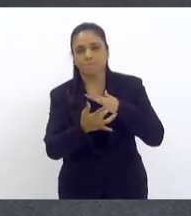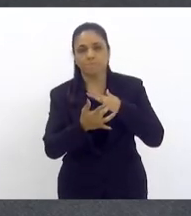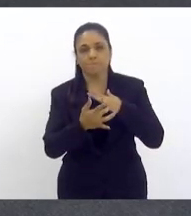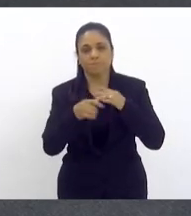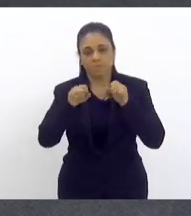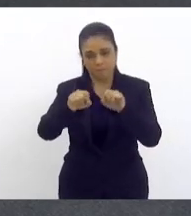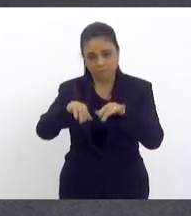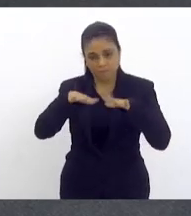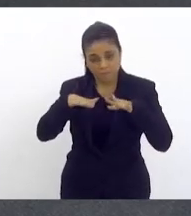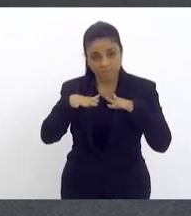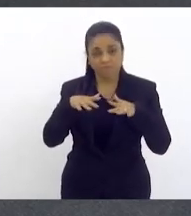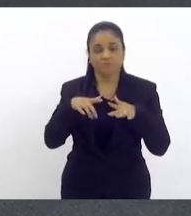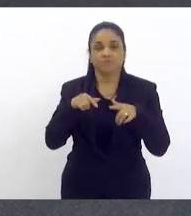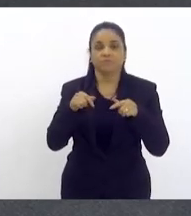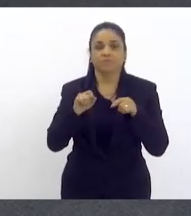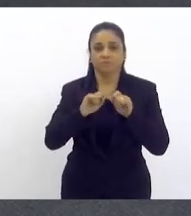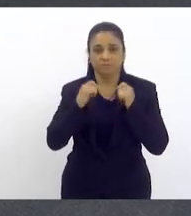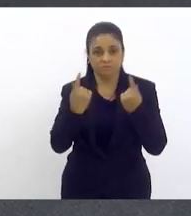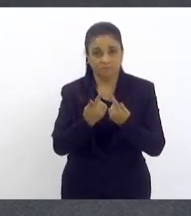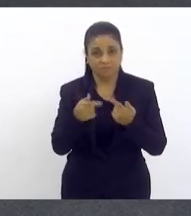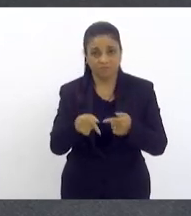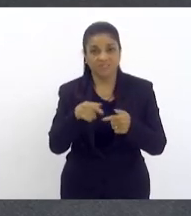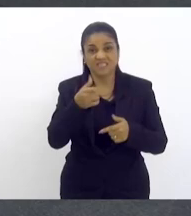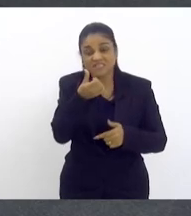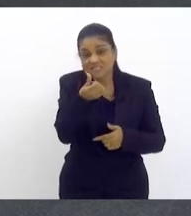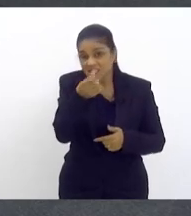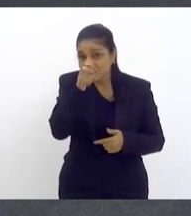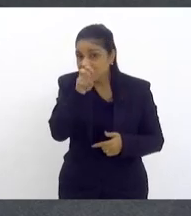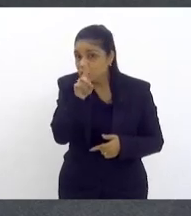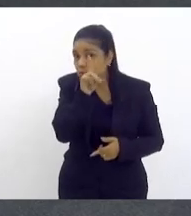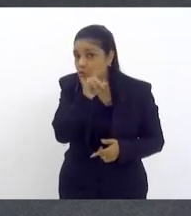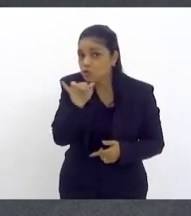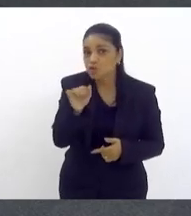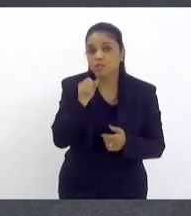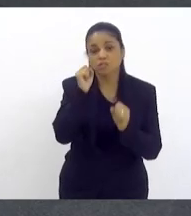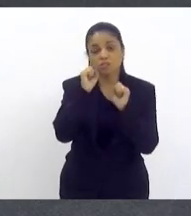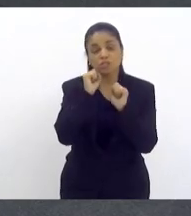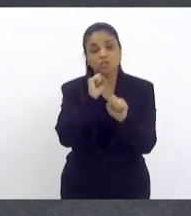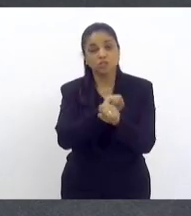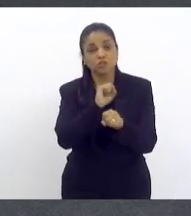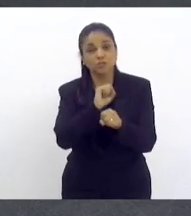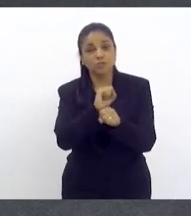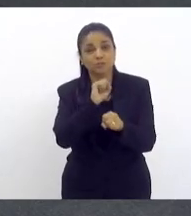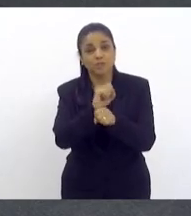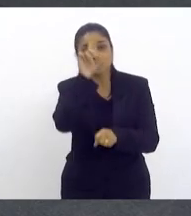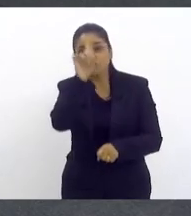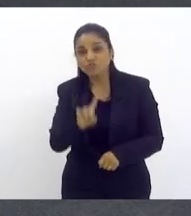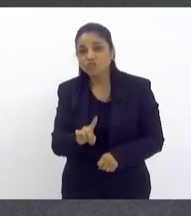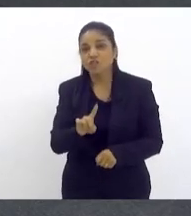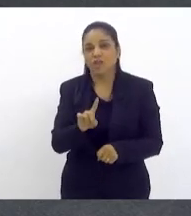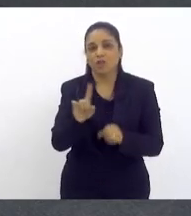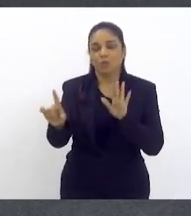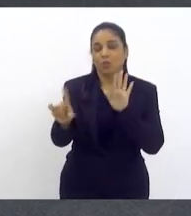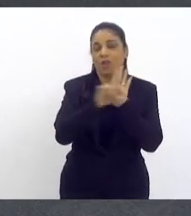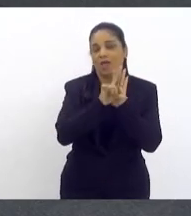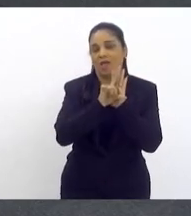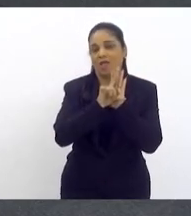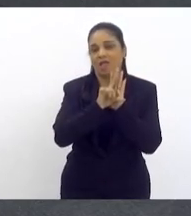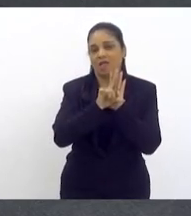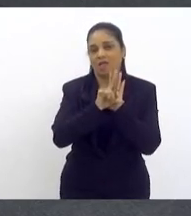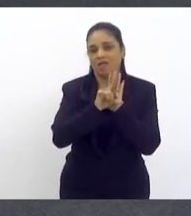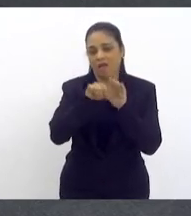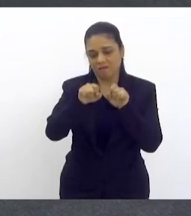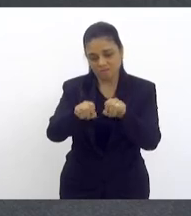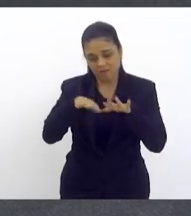hoje são 65 dias que essas pessoas estão esperando um direito delas garantido em lei por essa assembleia e sancionada pelo próprio Governador